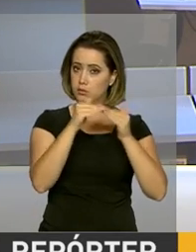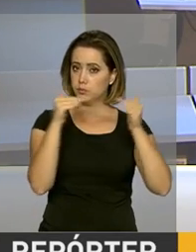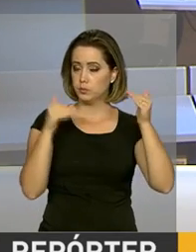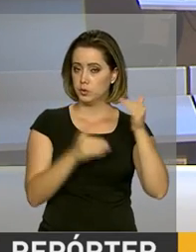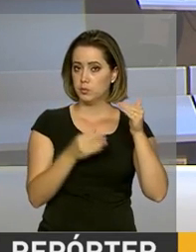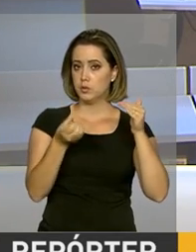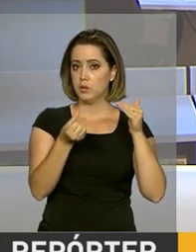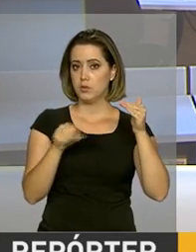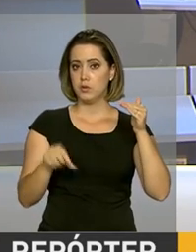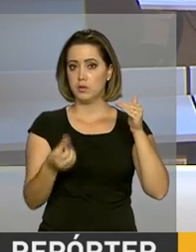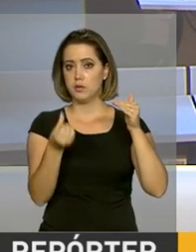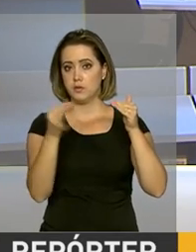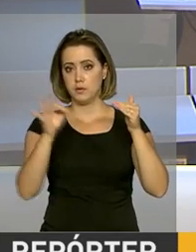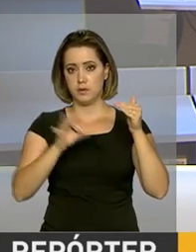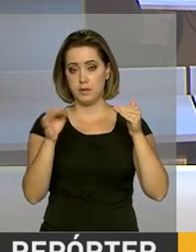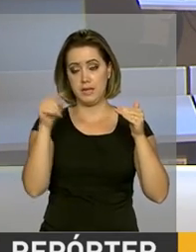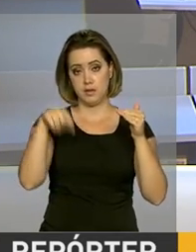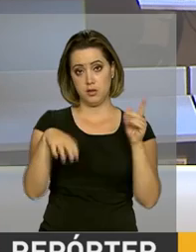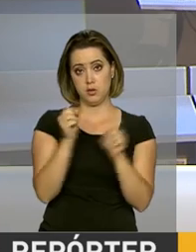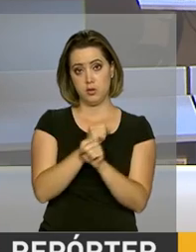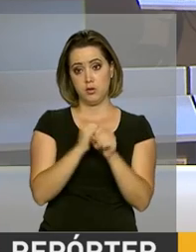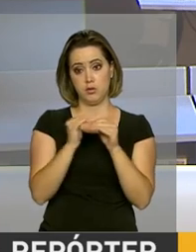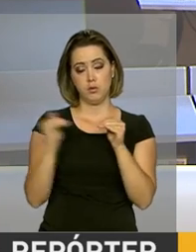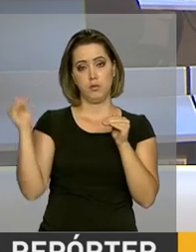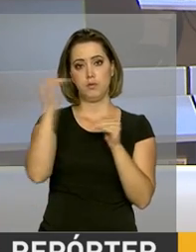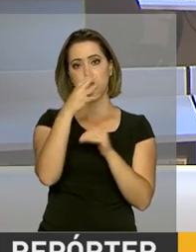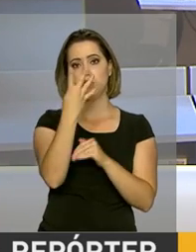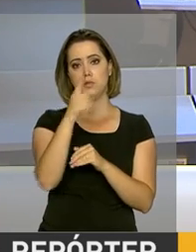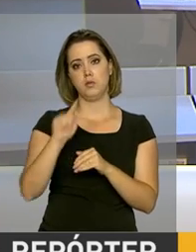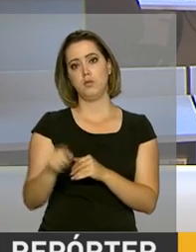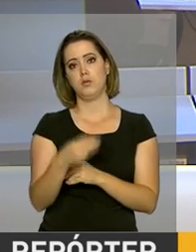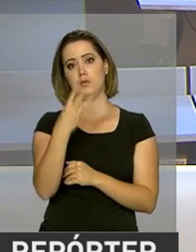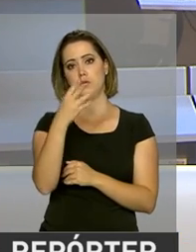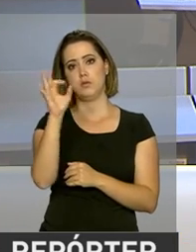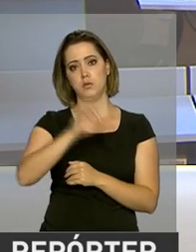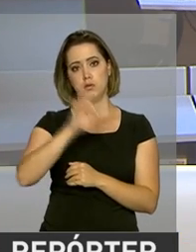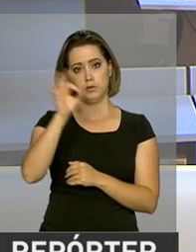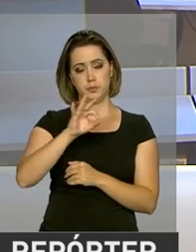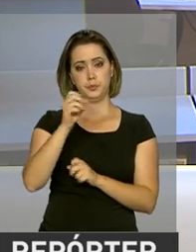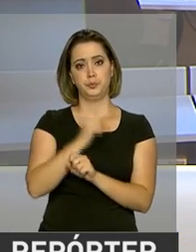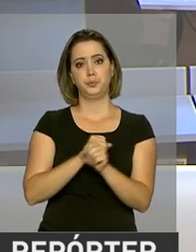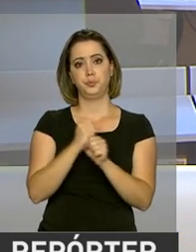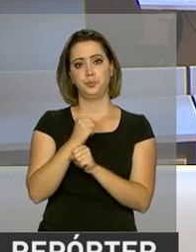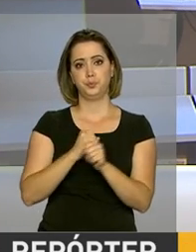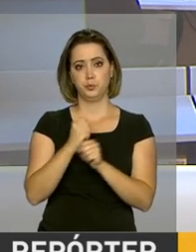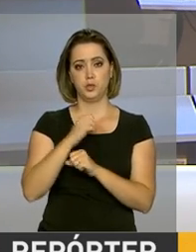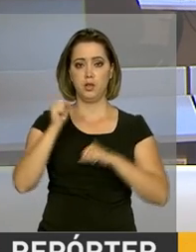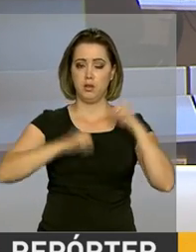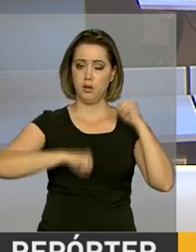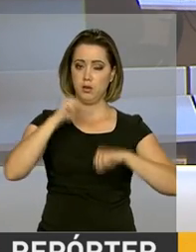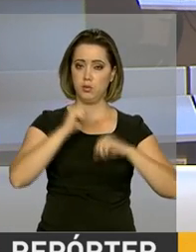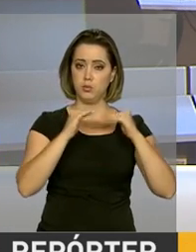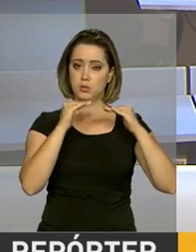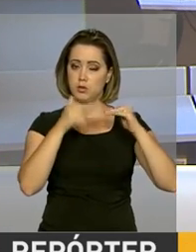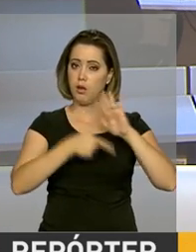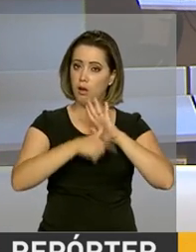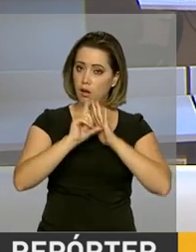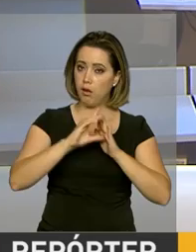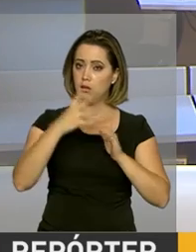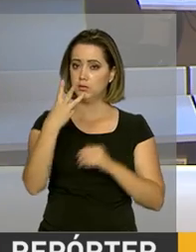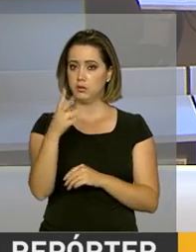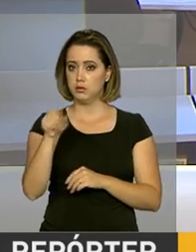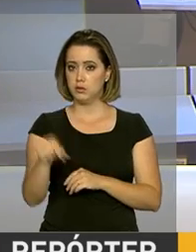passado vai crescer 4,32 neste ano e a indústria que caiu 3,8 vai